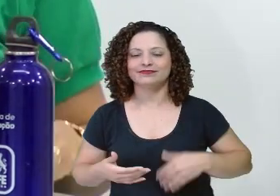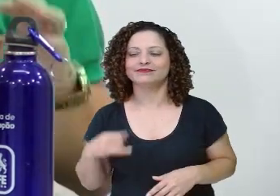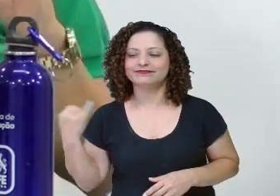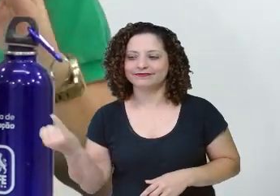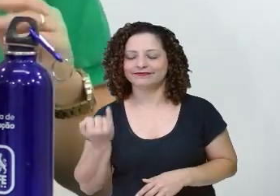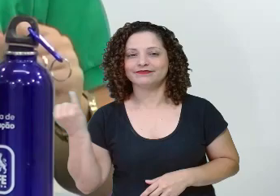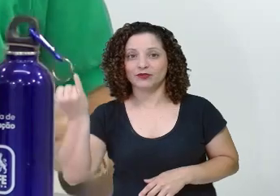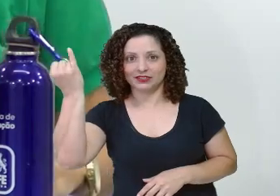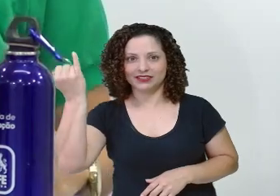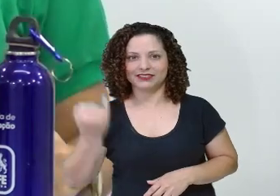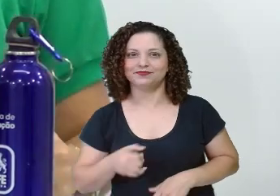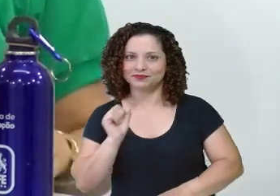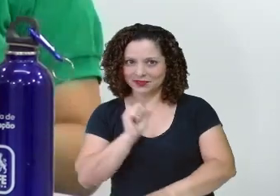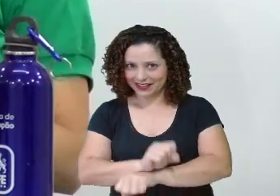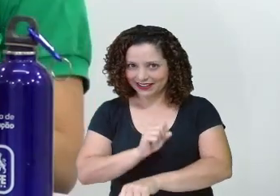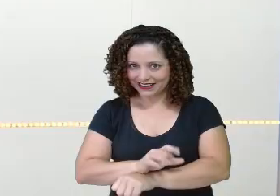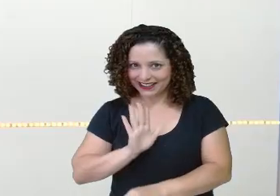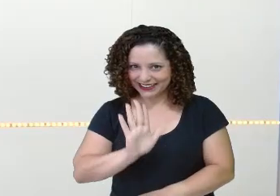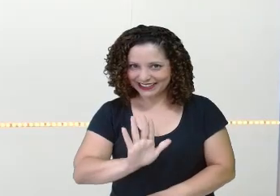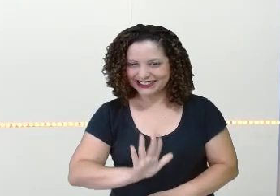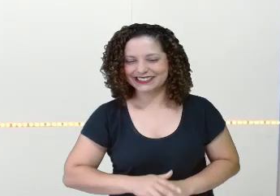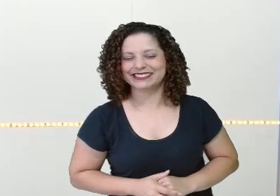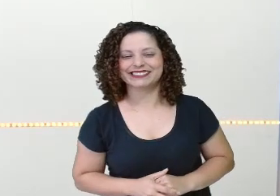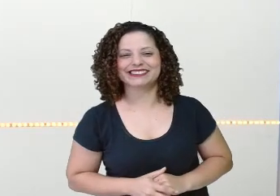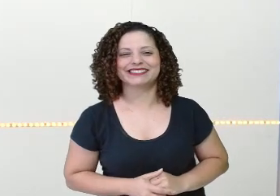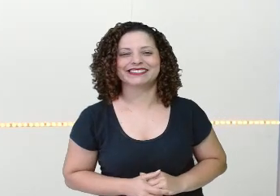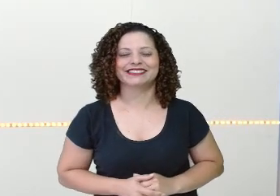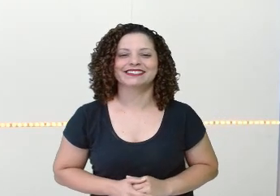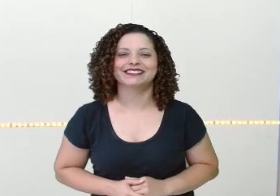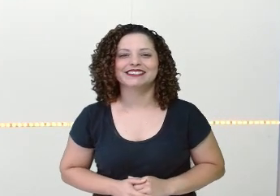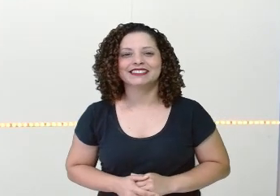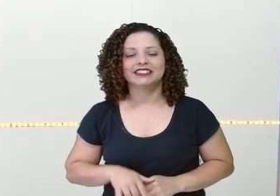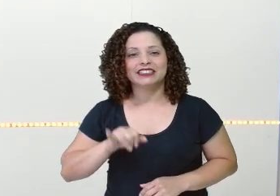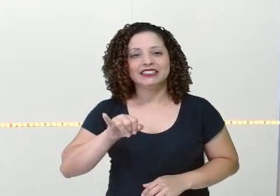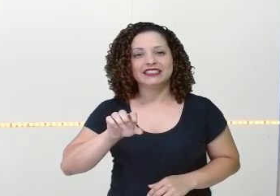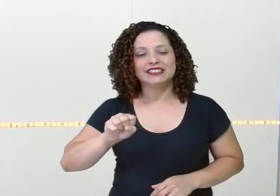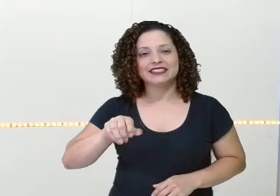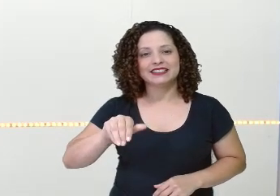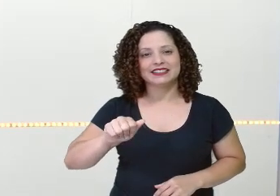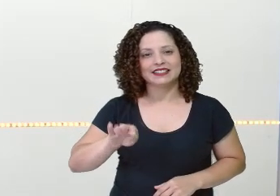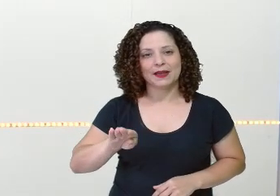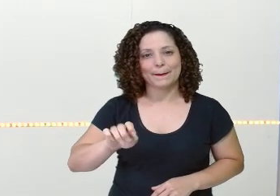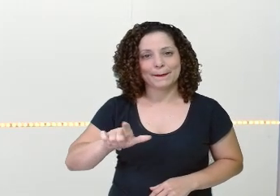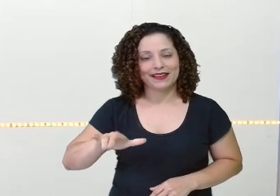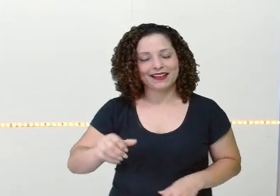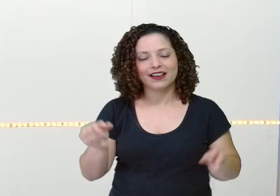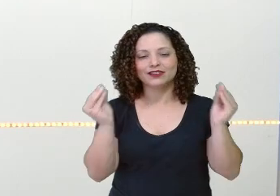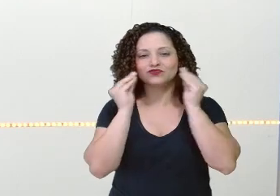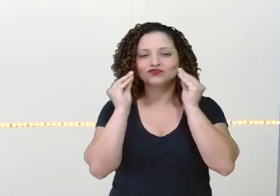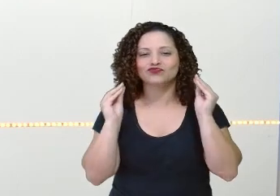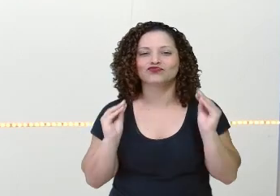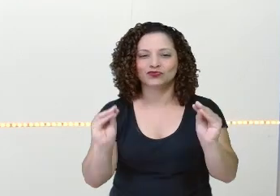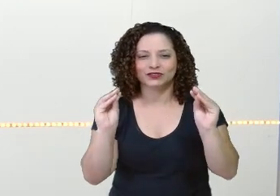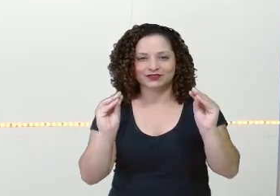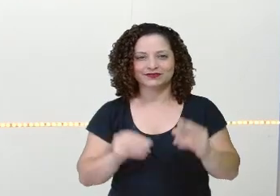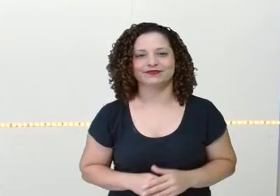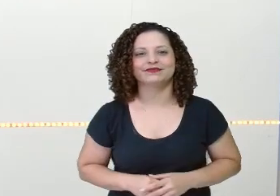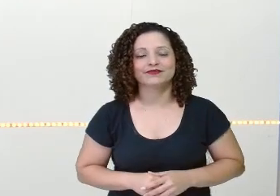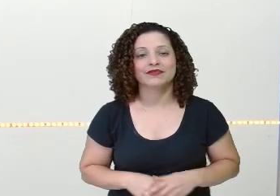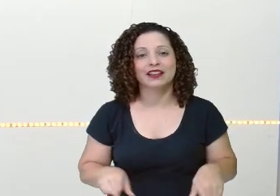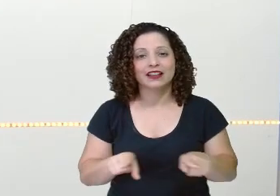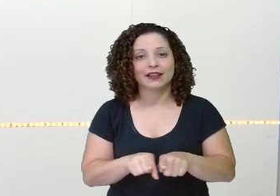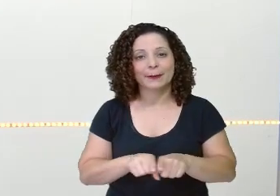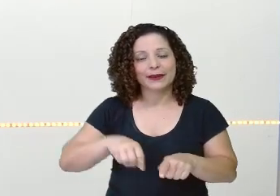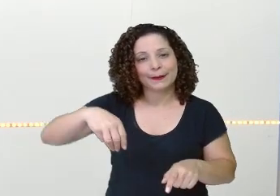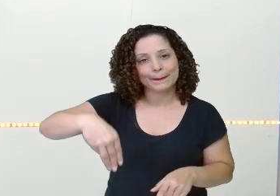contagiante. Até daqui a pouco. É verdade. Então, Isabela, linda, beijão para todo mundo também, né? Ah, o Miguel também,